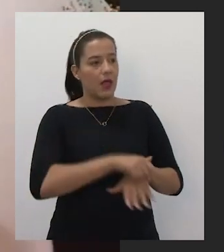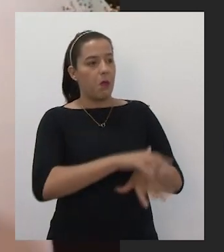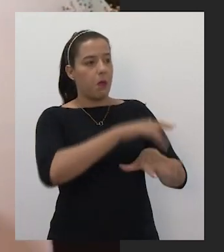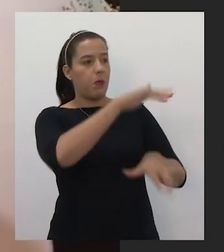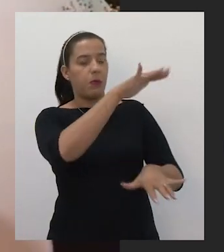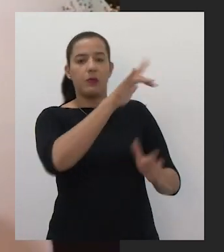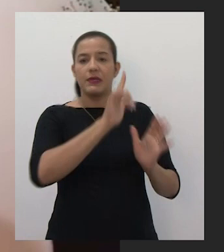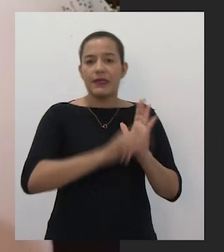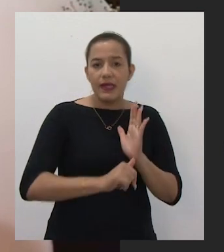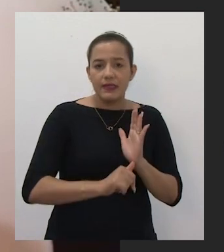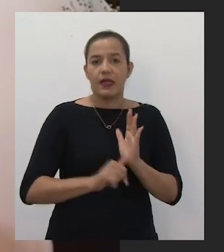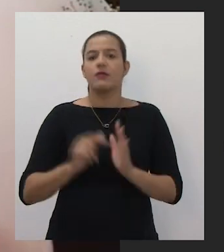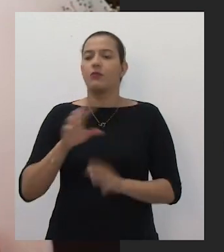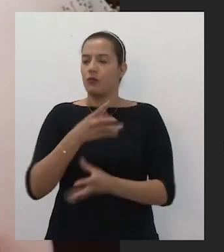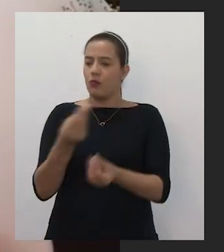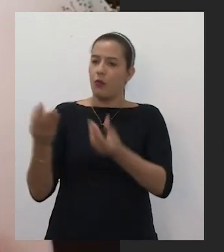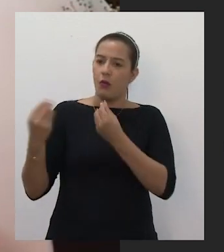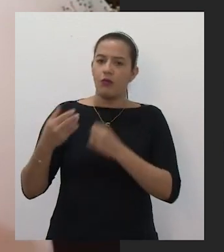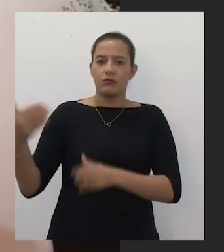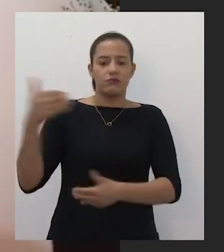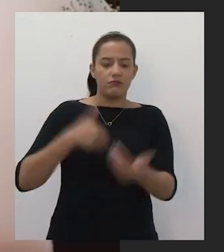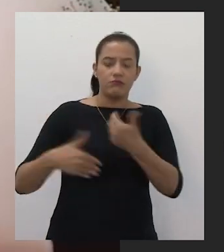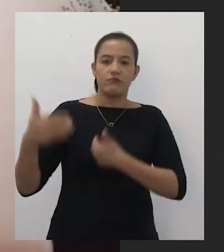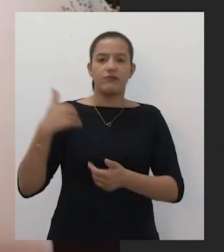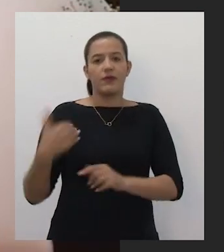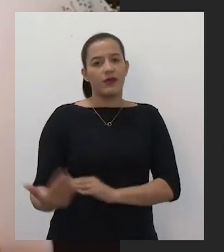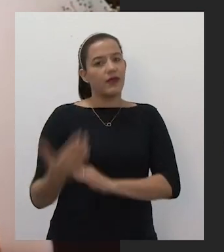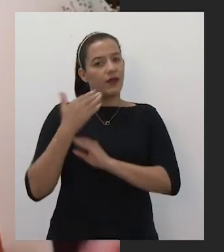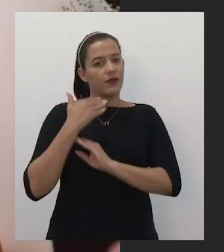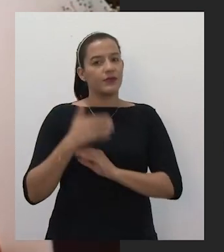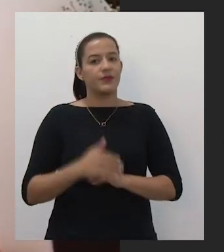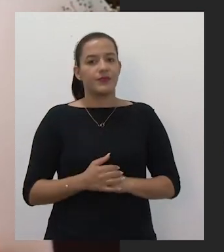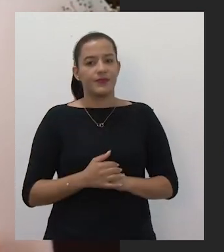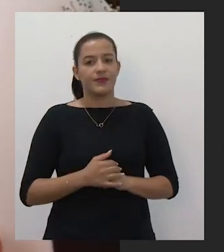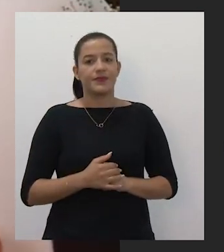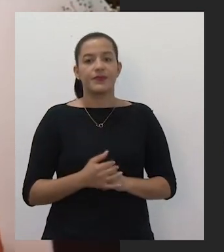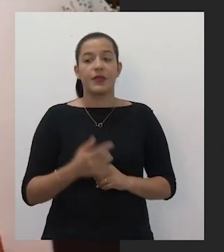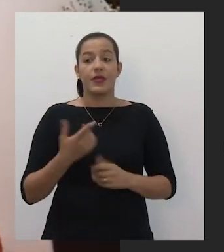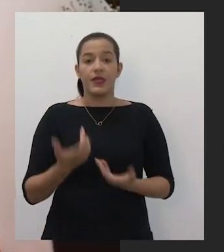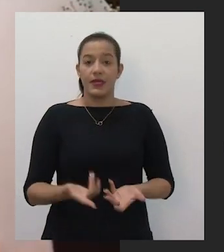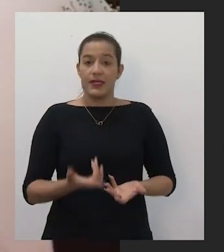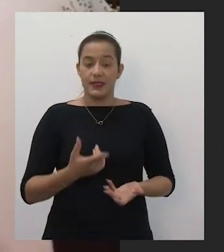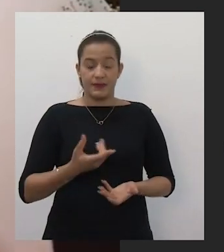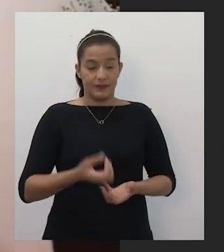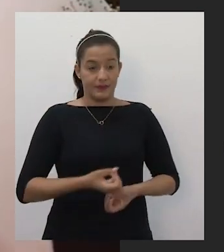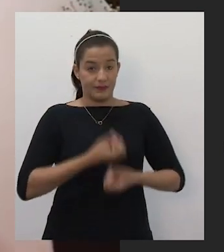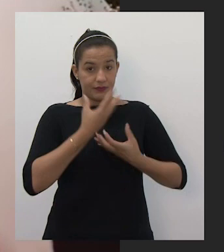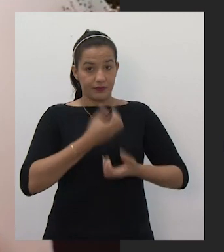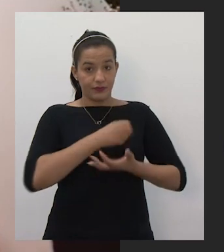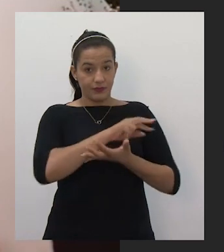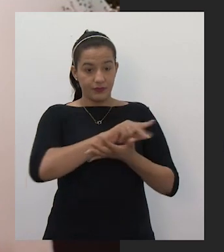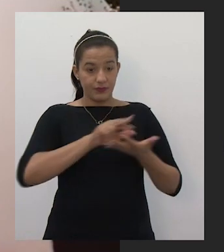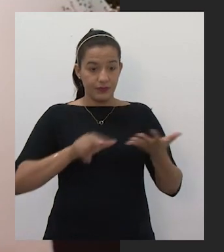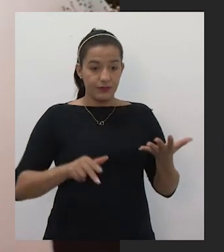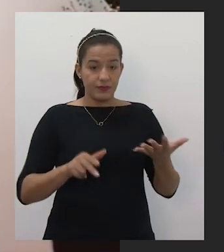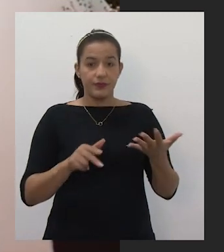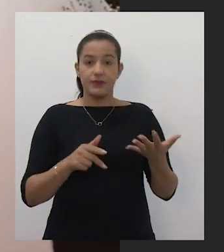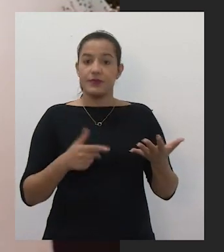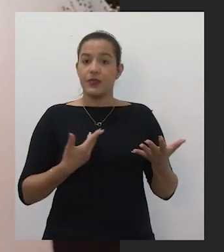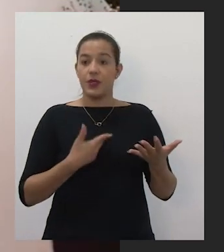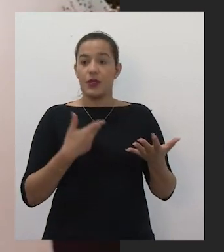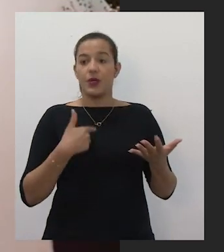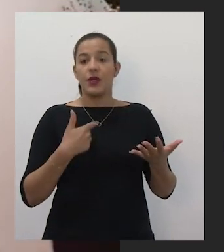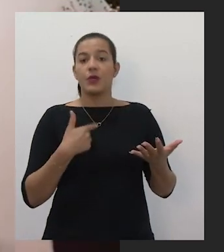Assim, outra coisa que eu queria falar é que eu não sabia dessas macro competências que eu tinha até ser indicada para participar